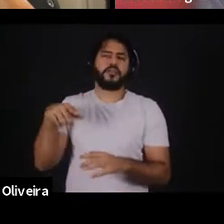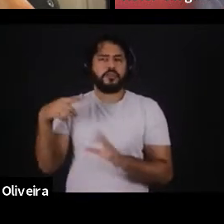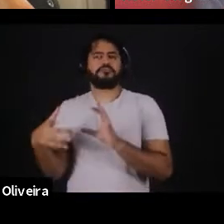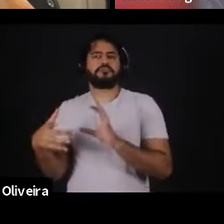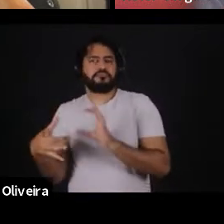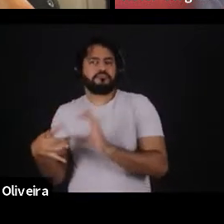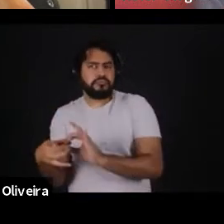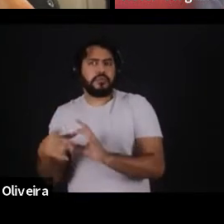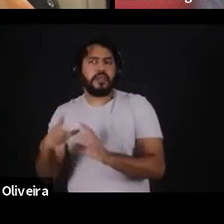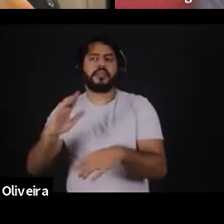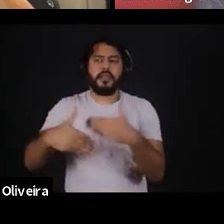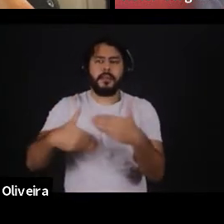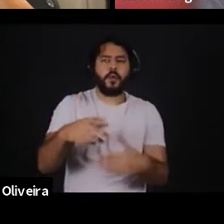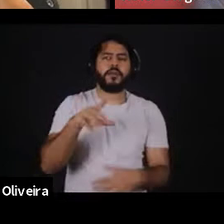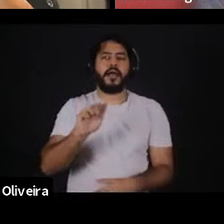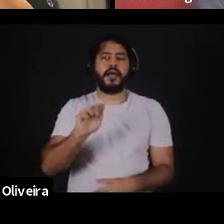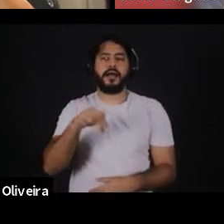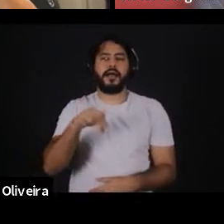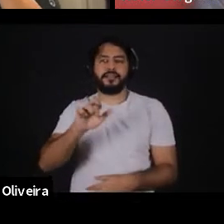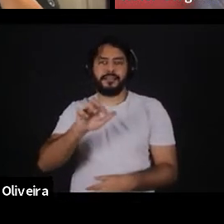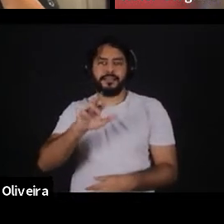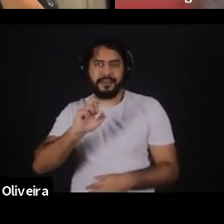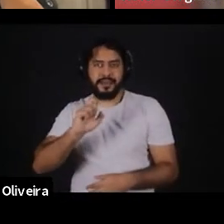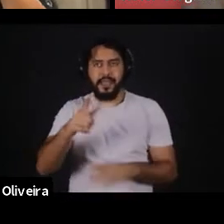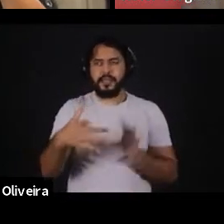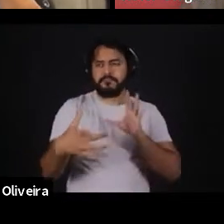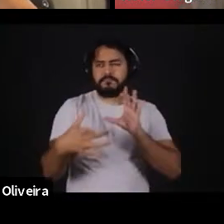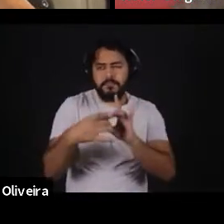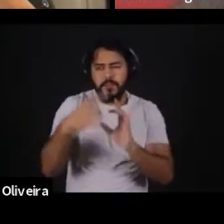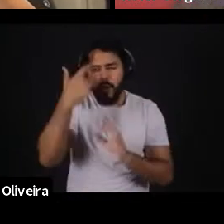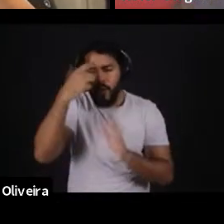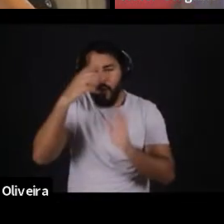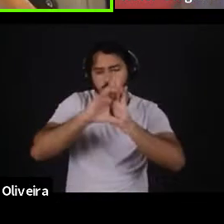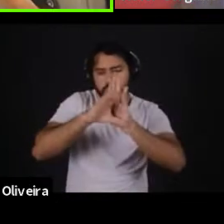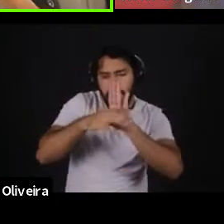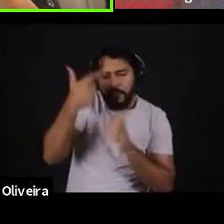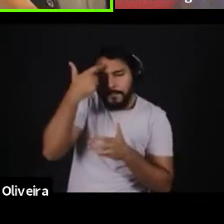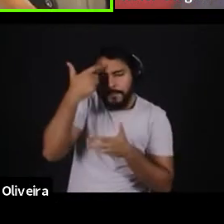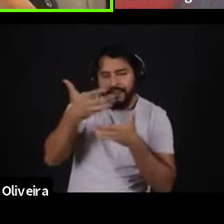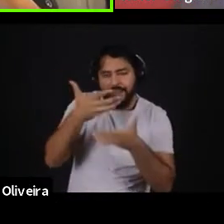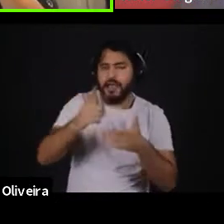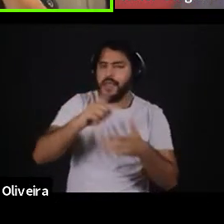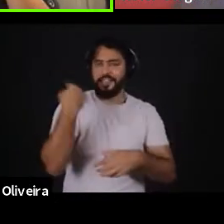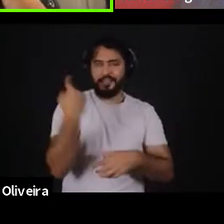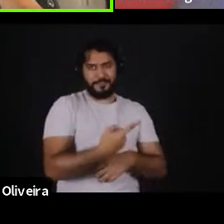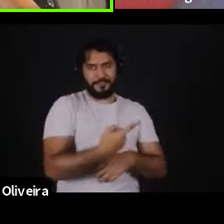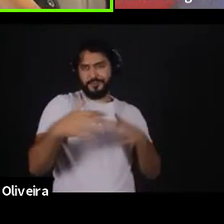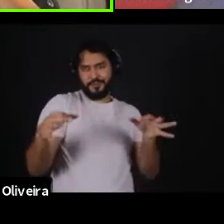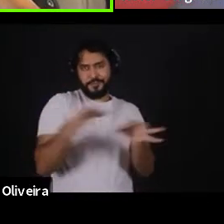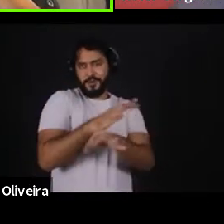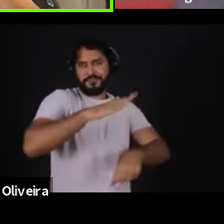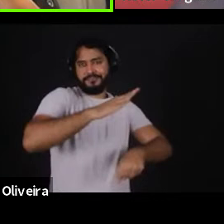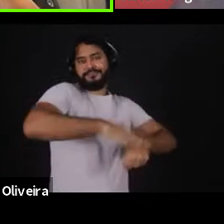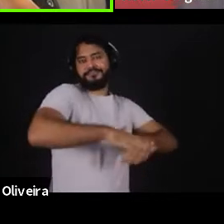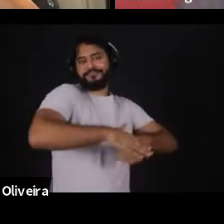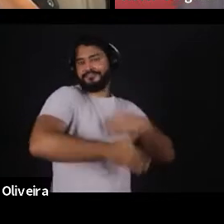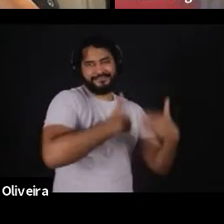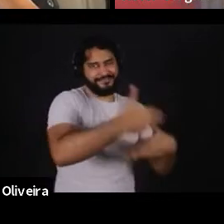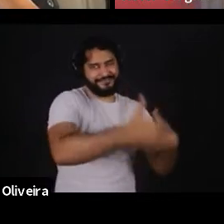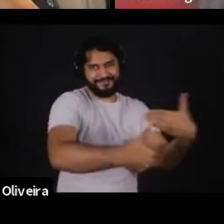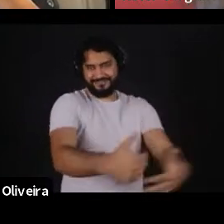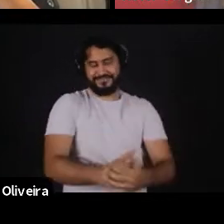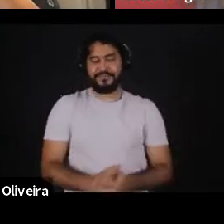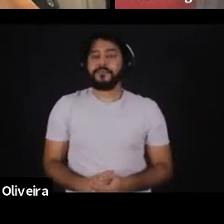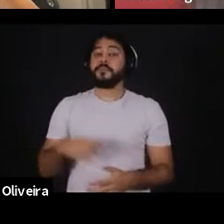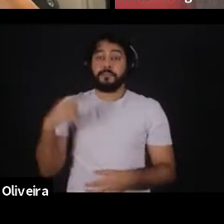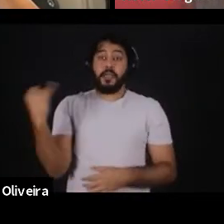com o André, e depois a gente segue a nossa vida. Acho que esse é o caminho que a gente faz. E para a gente, era importante